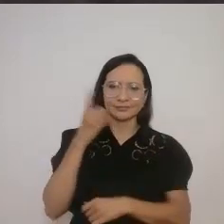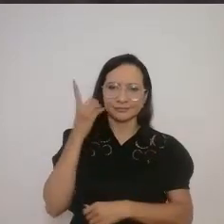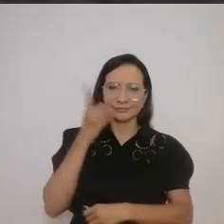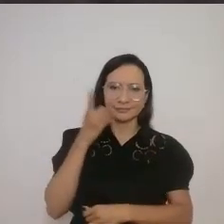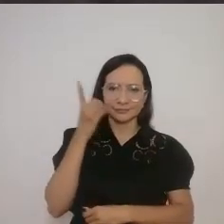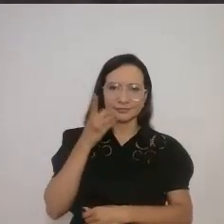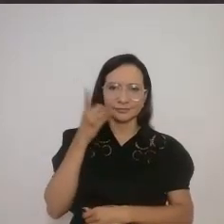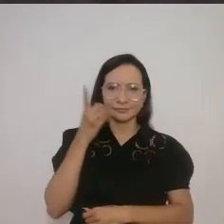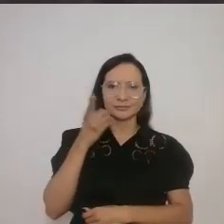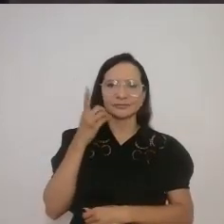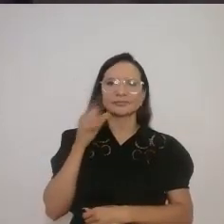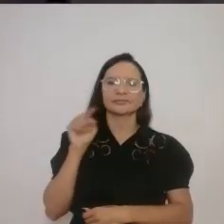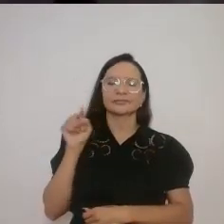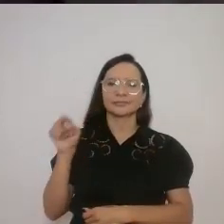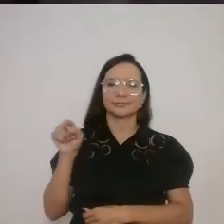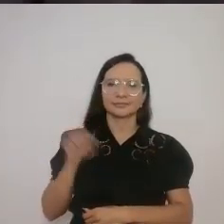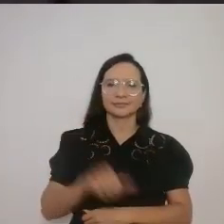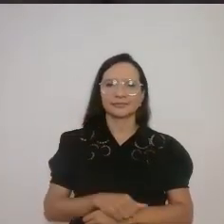Maia.